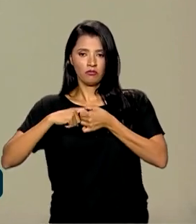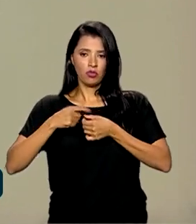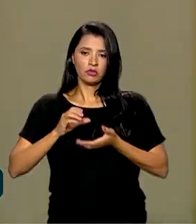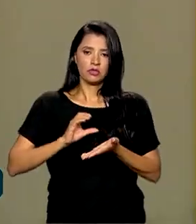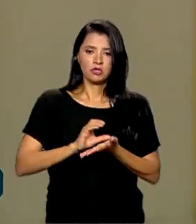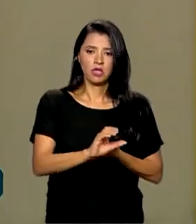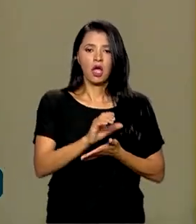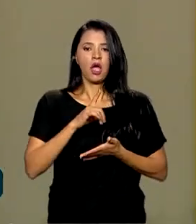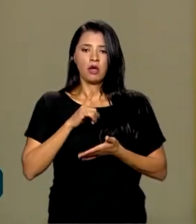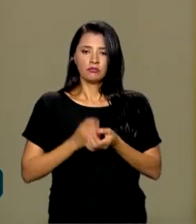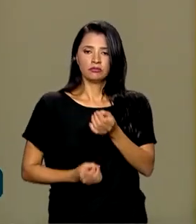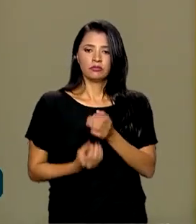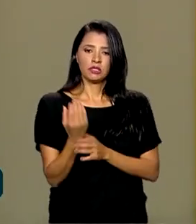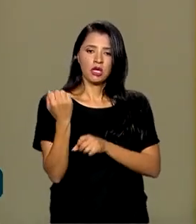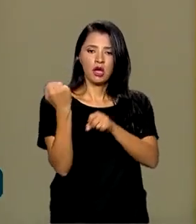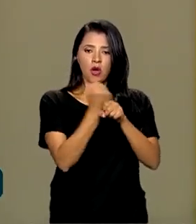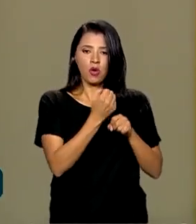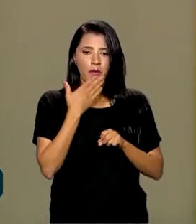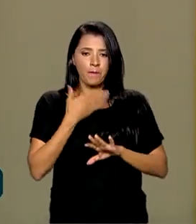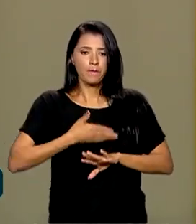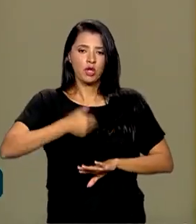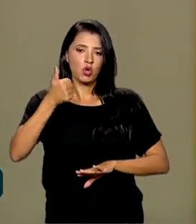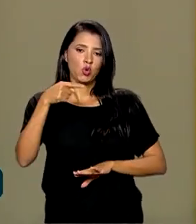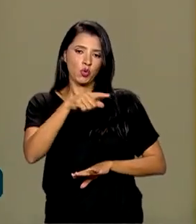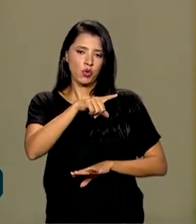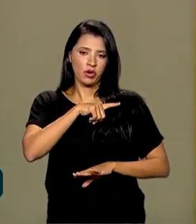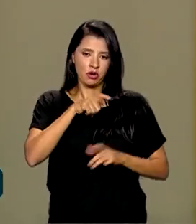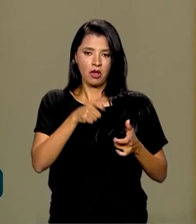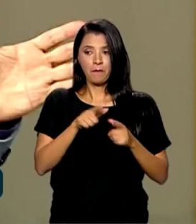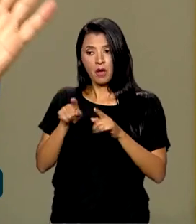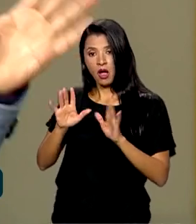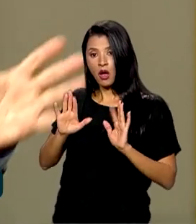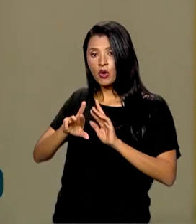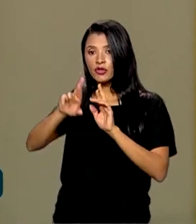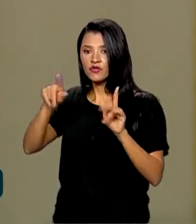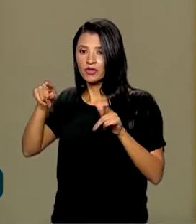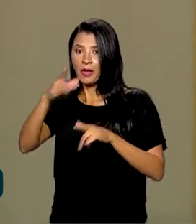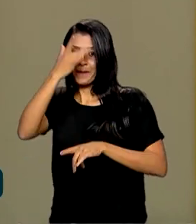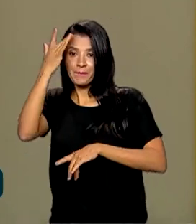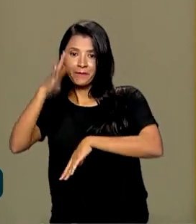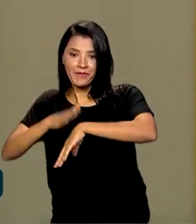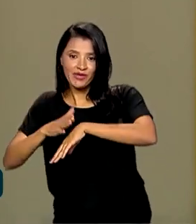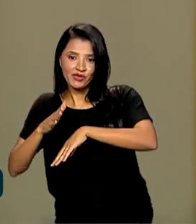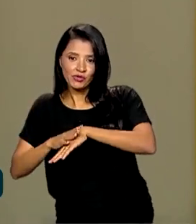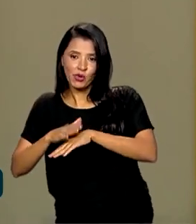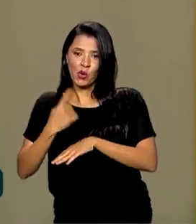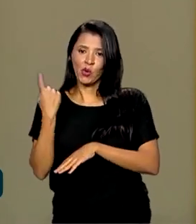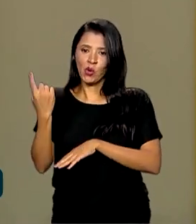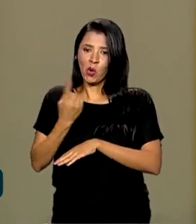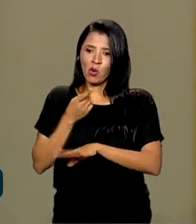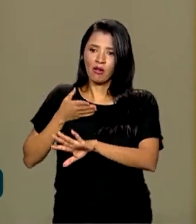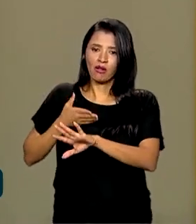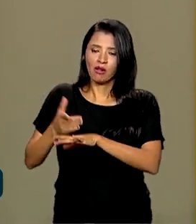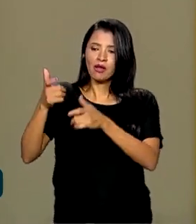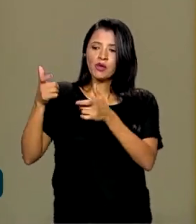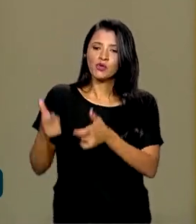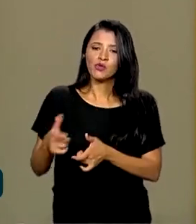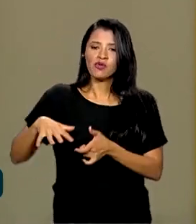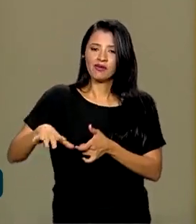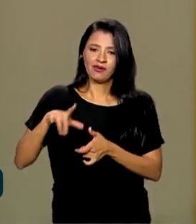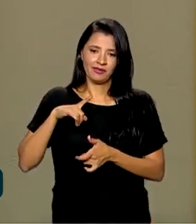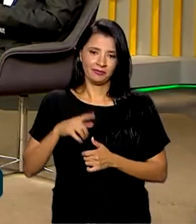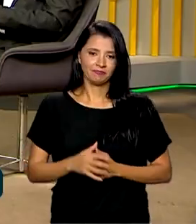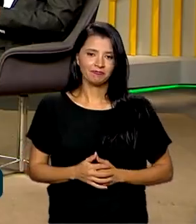e implantações e modernizações dessas bibliotecas, mas essa não, são pessoas e instituições que atuam ali na ponta, nos seus territórios.